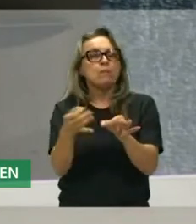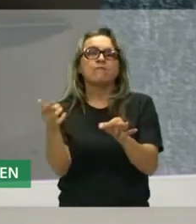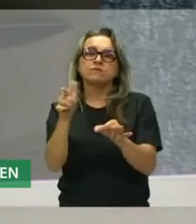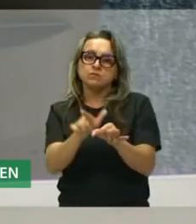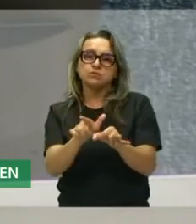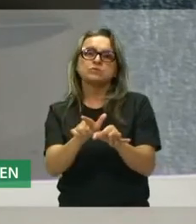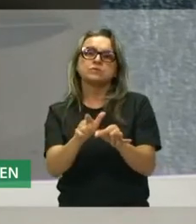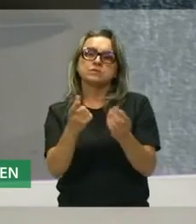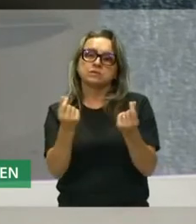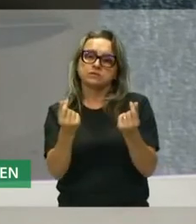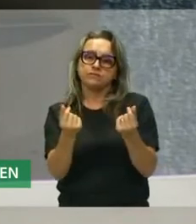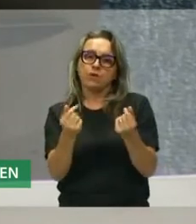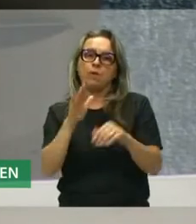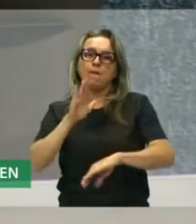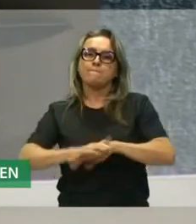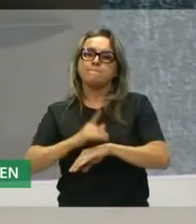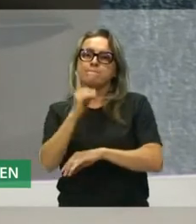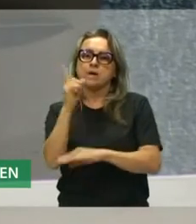pergunta,